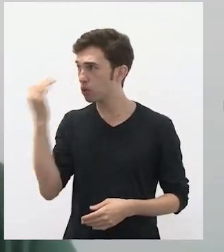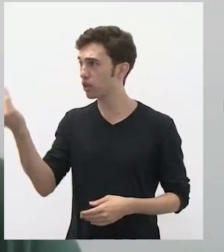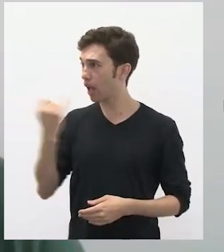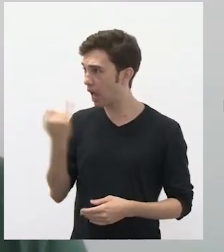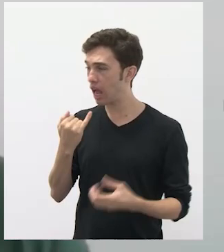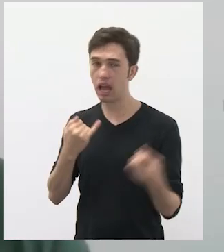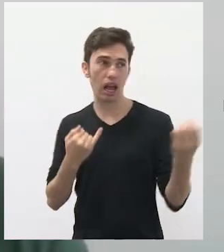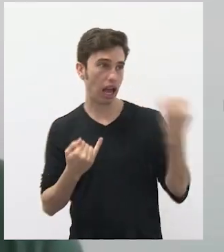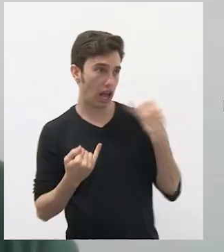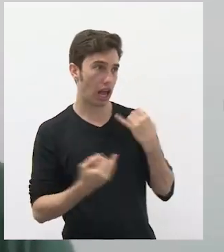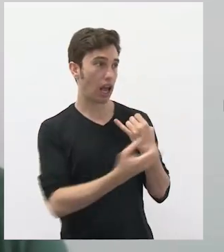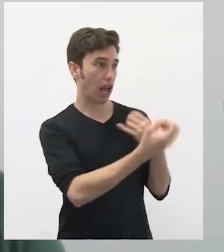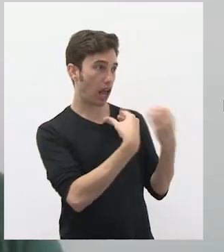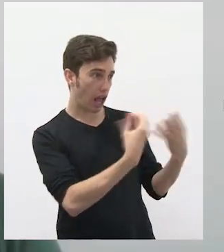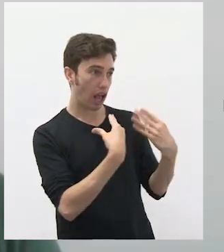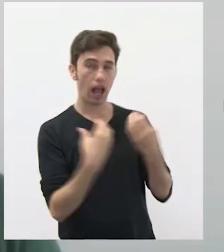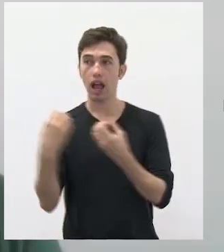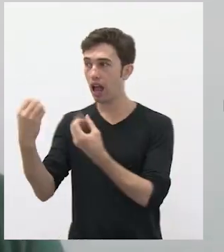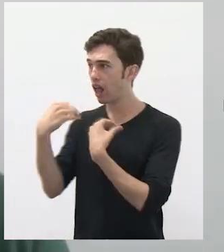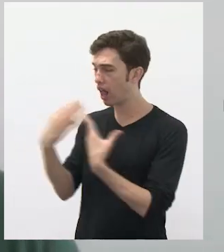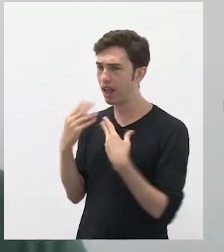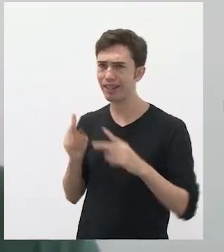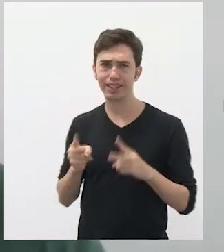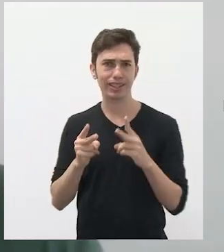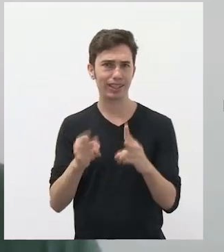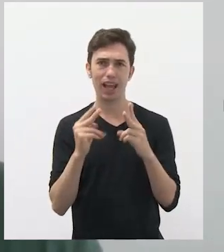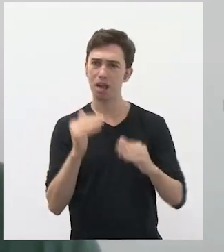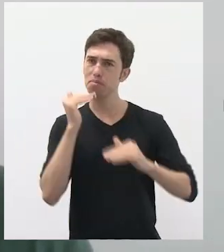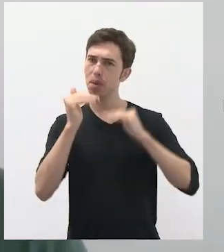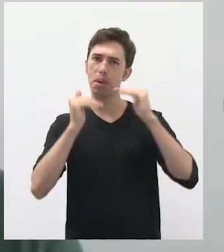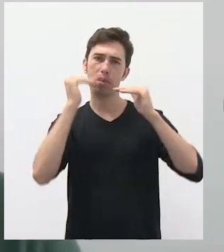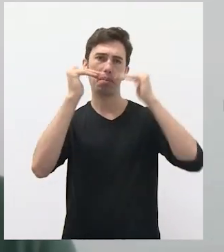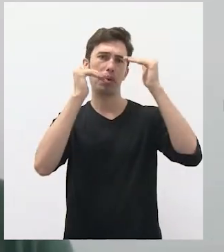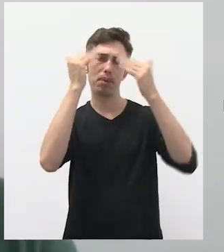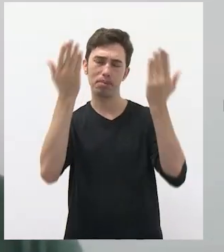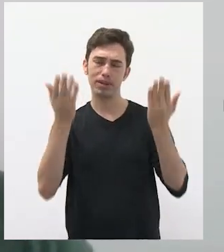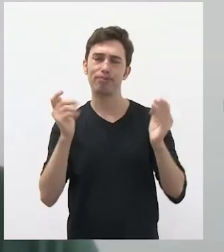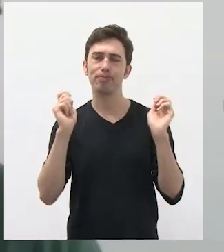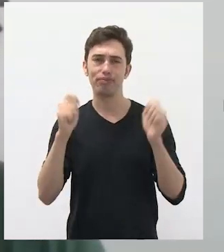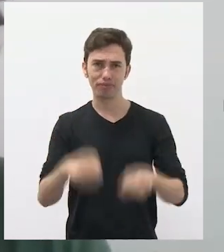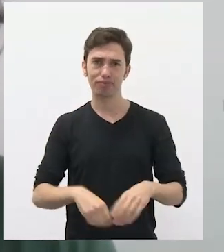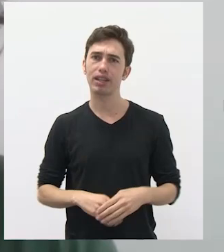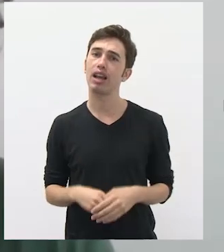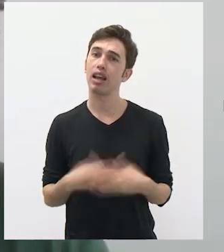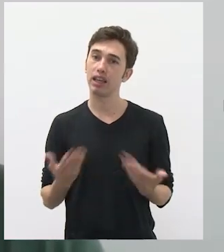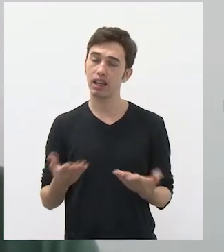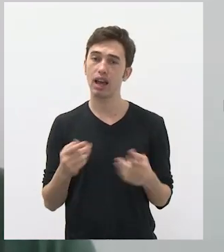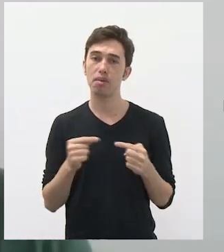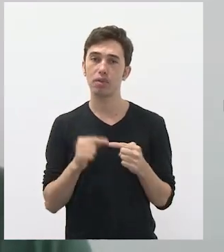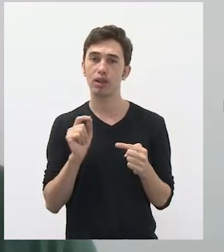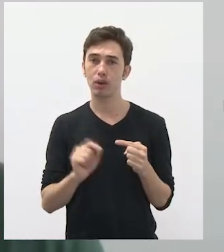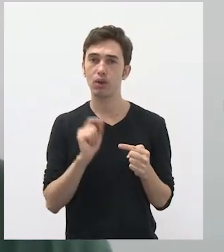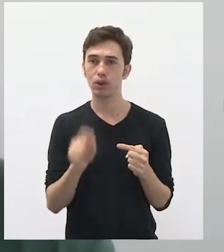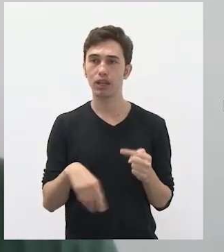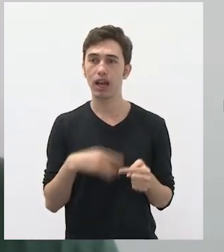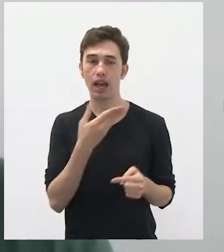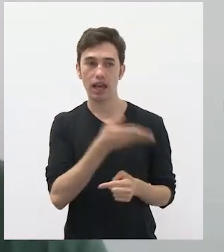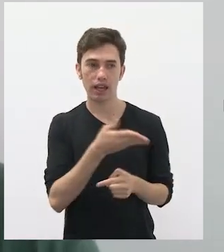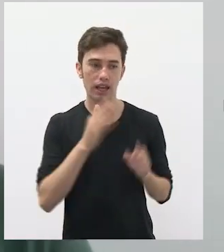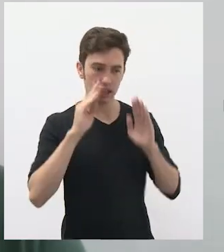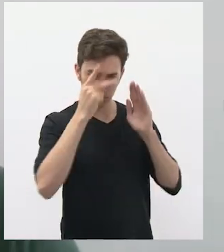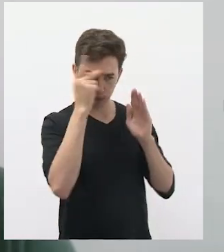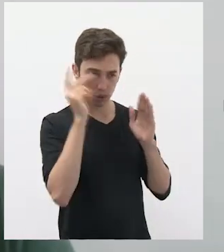porque sempre vamos aprender algo a mais, principalmente olhando a população vulnerável, que é aquela que é alvo dessa discriminação,